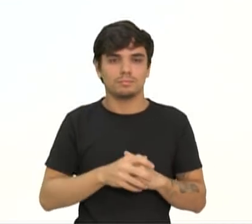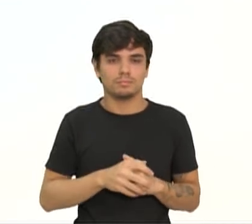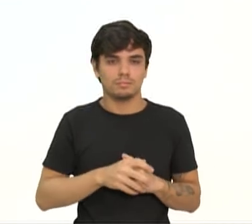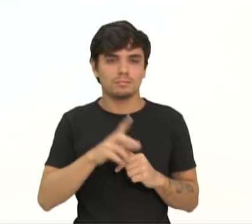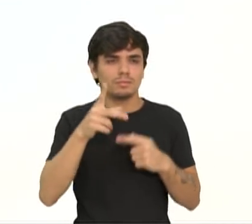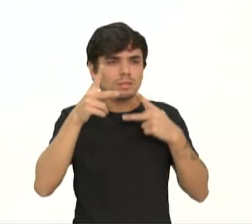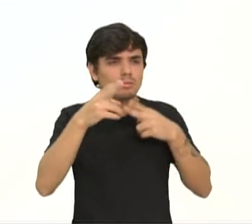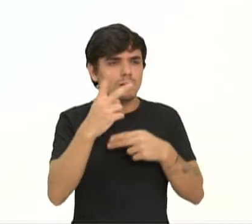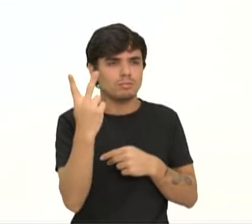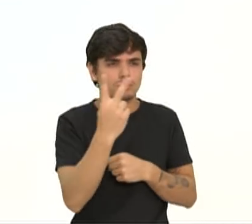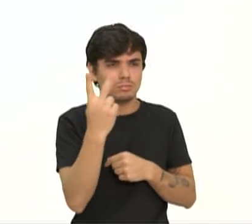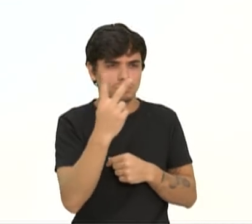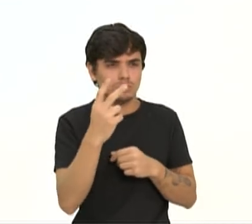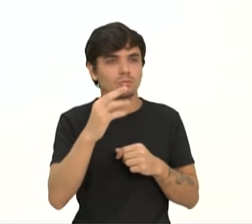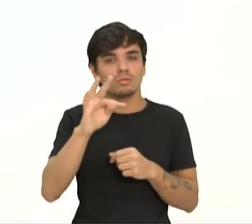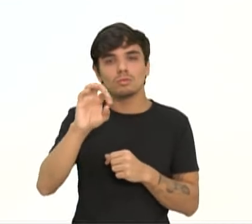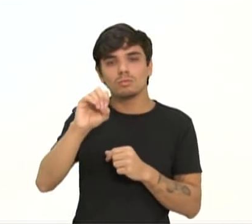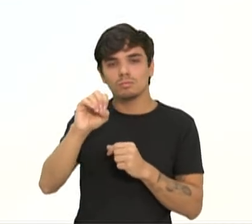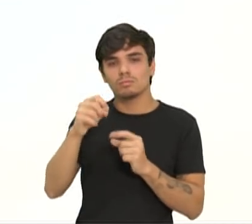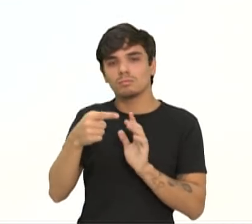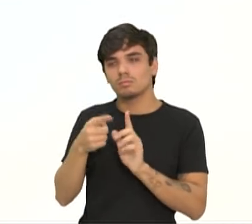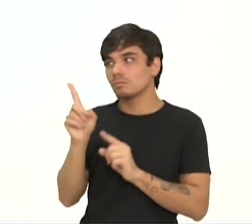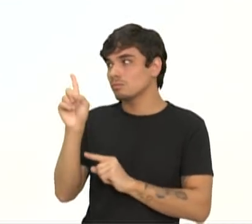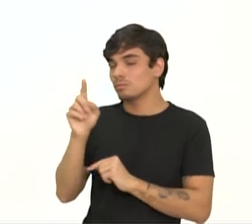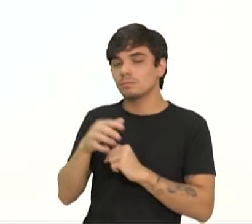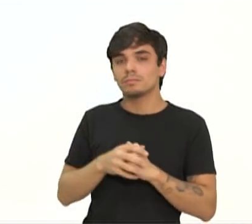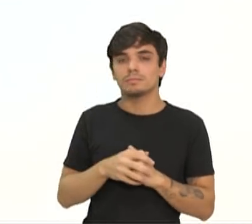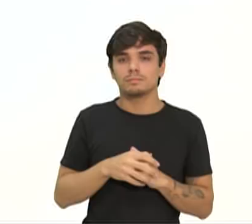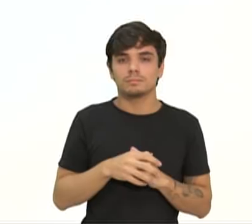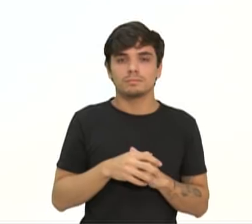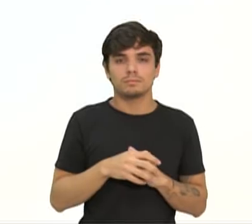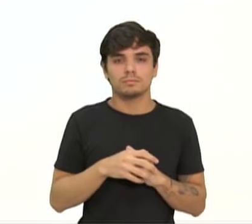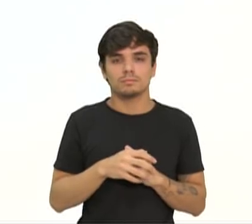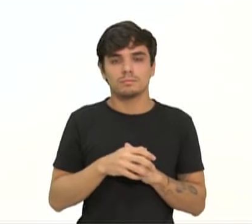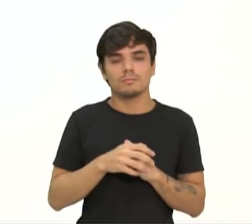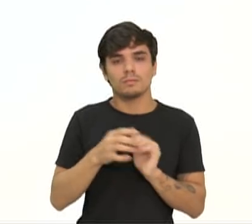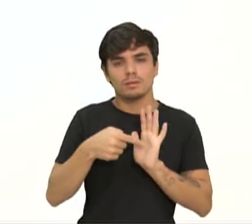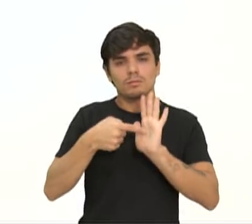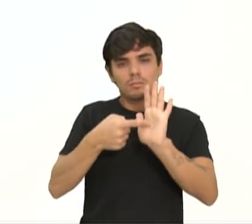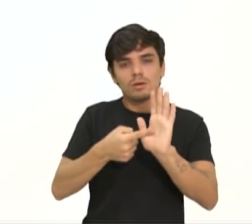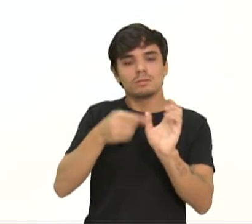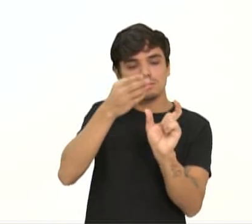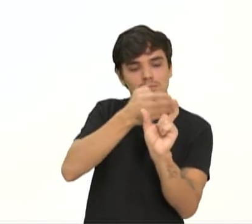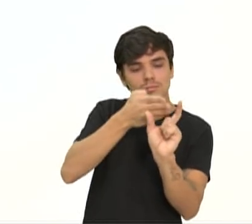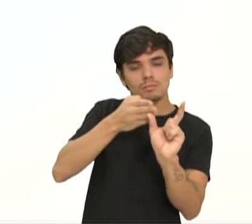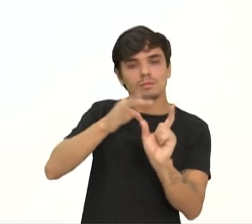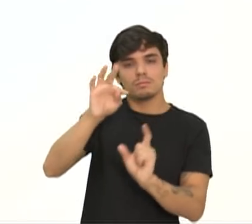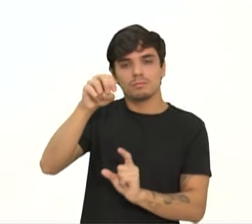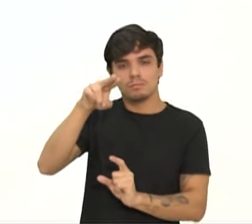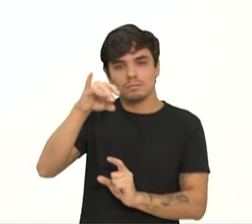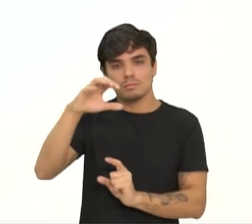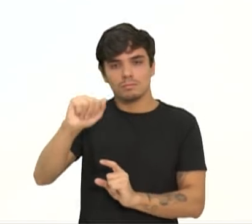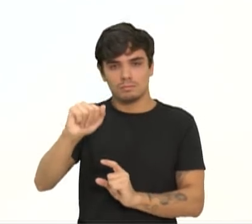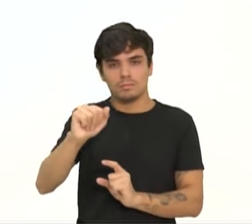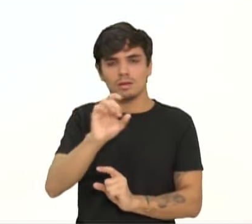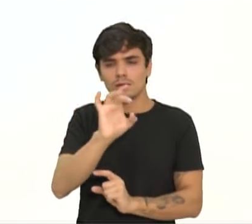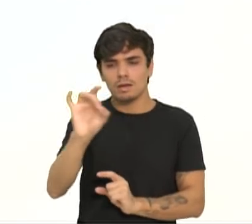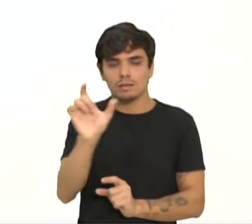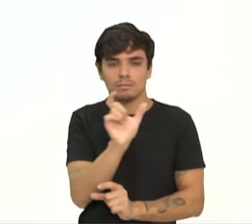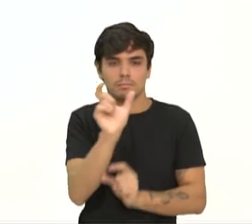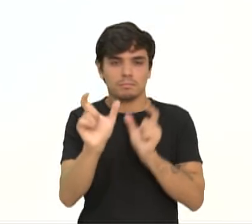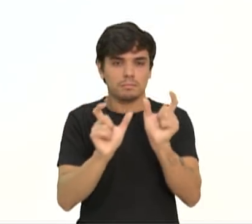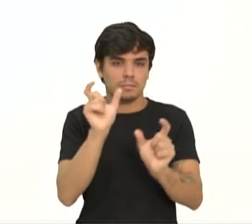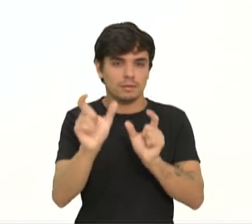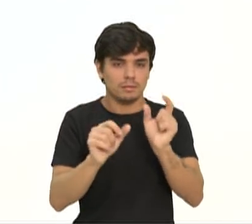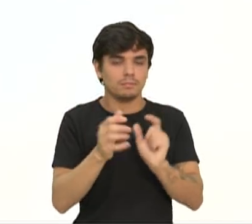segundo tópico. Acento gráfico é o acento da escrita, marca a sílaba tônica de algumas palavras. São eles o acento agudo,